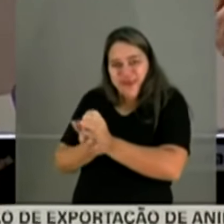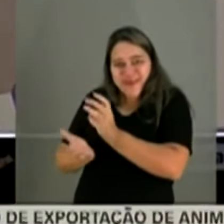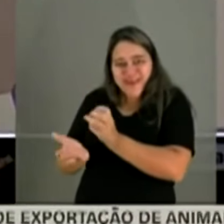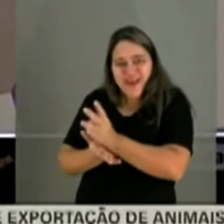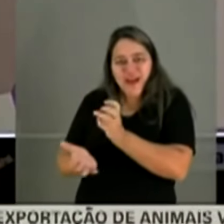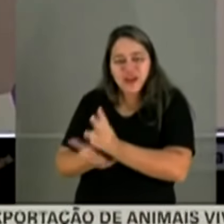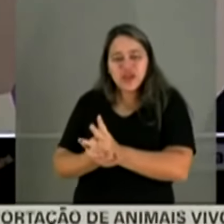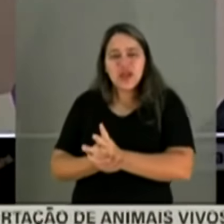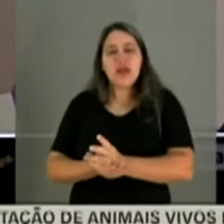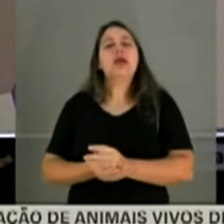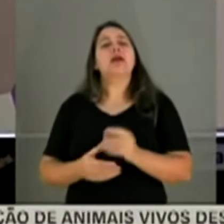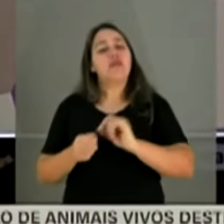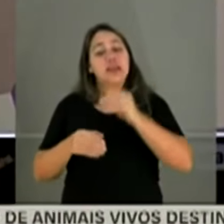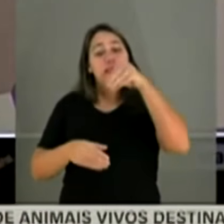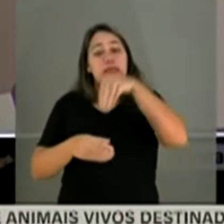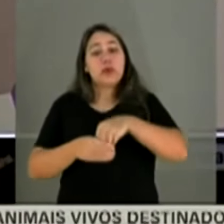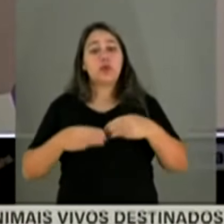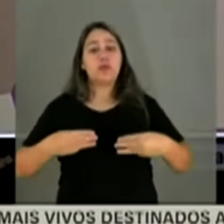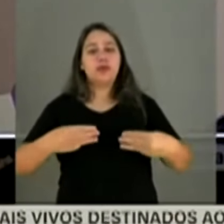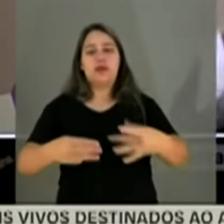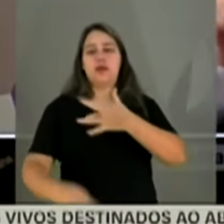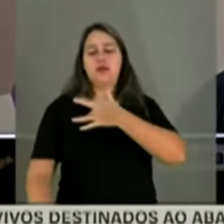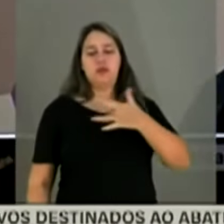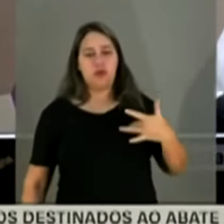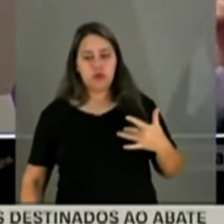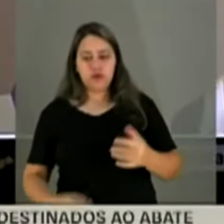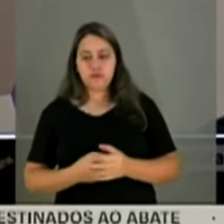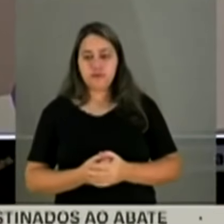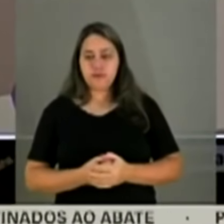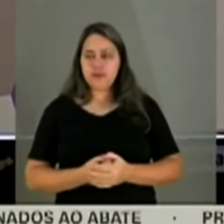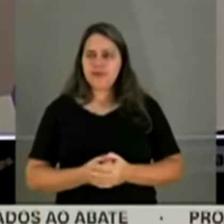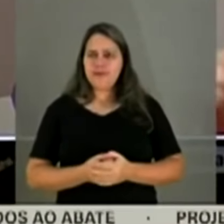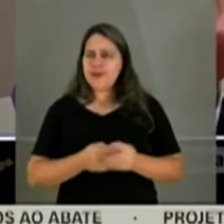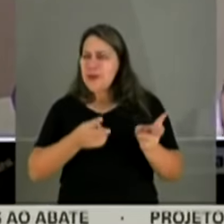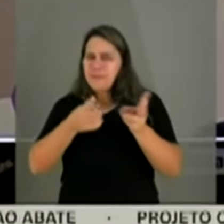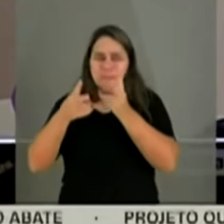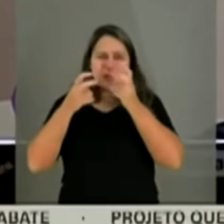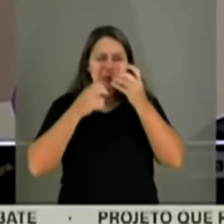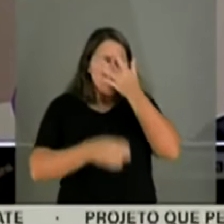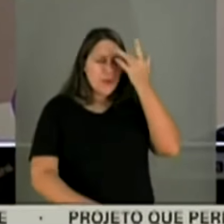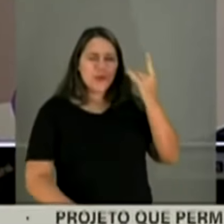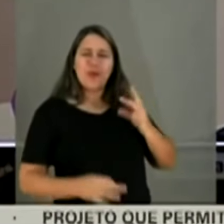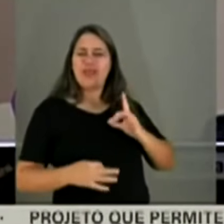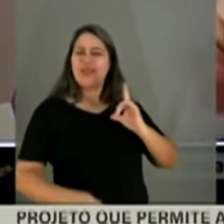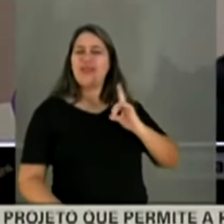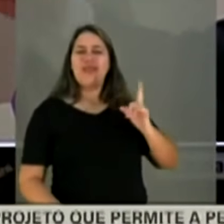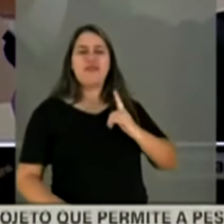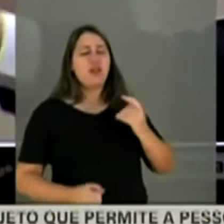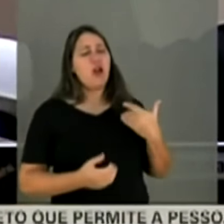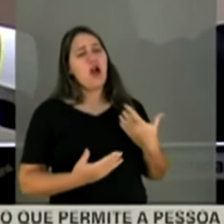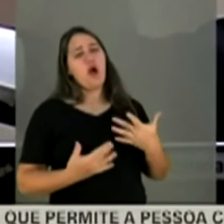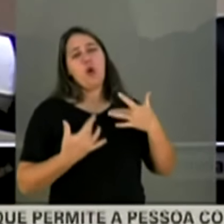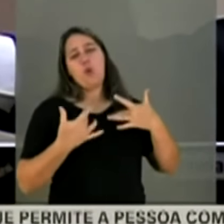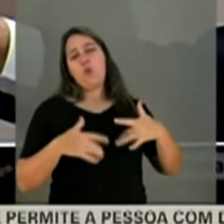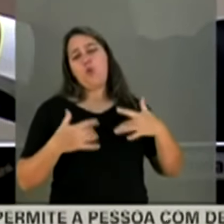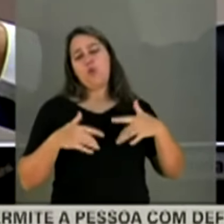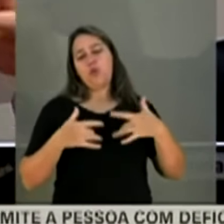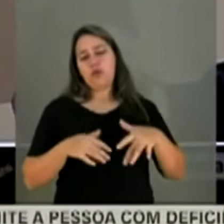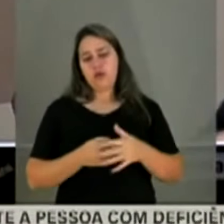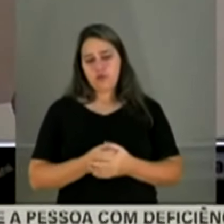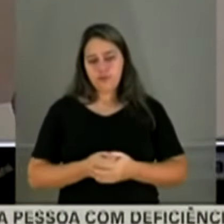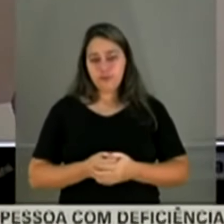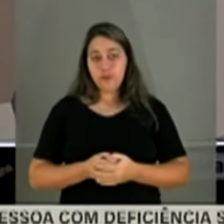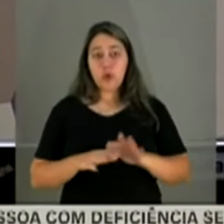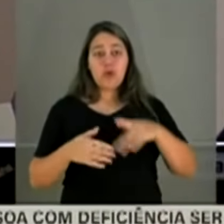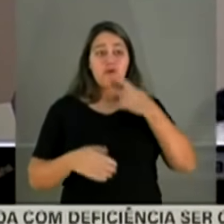que operava dentro do Ministério da Saúde. Você viu a solidariedade que todo mundo teve. Na hora que eu mandei